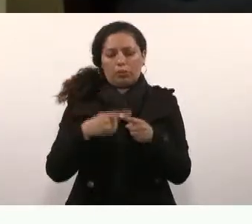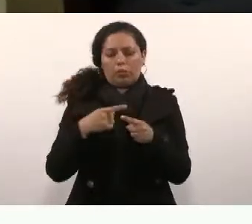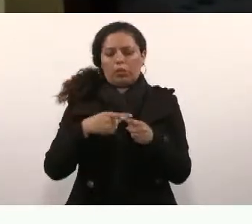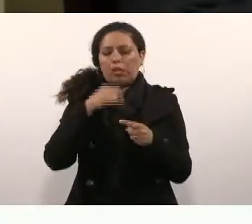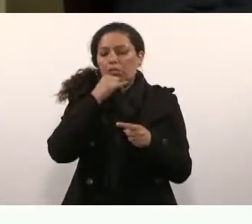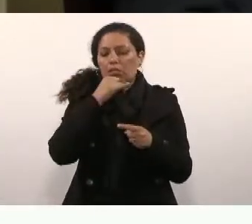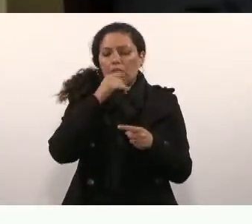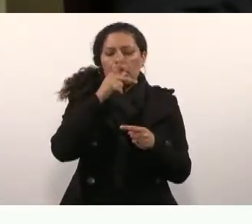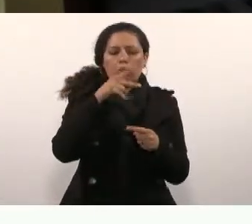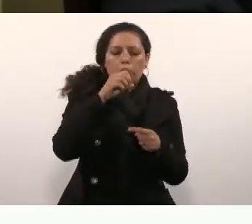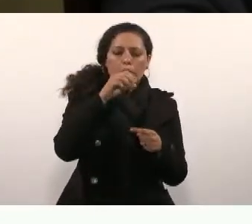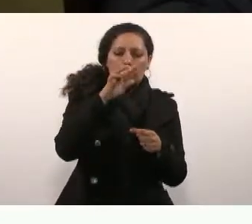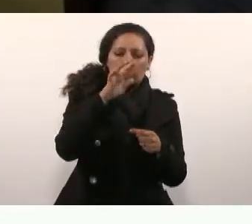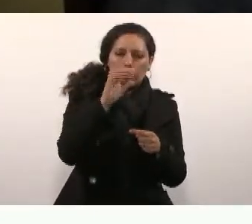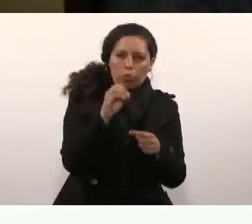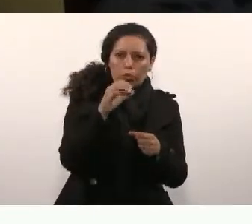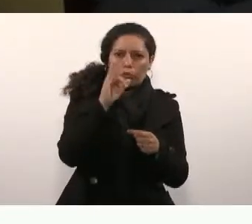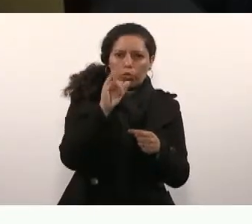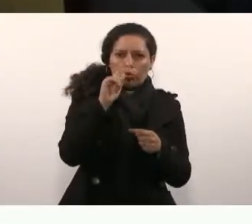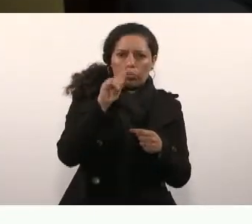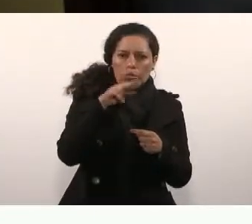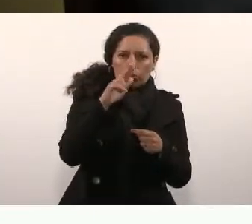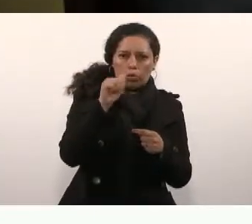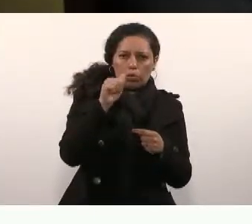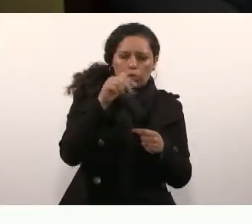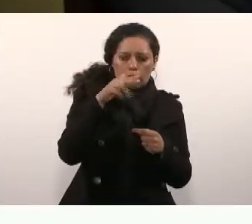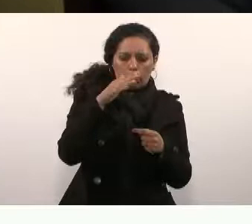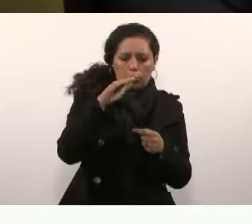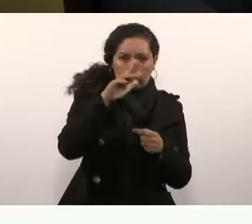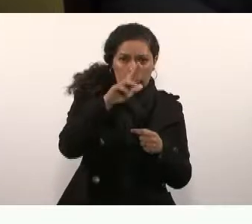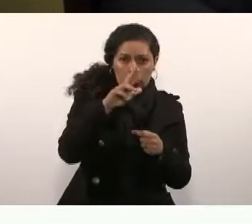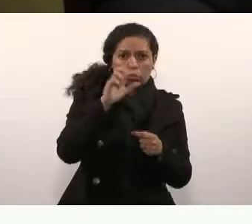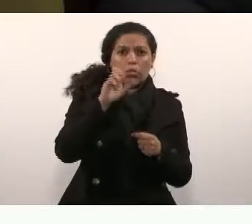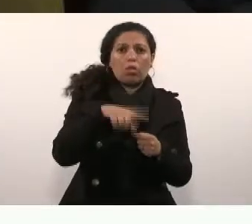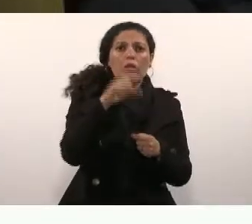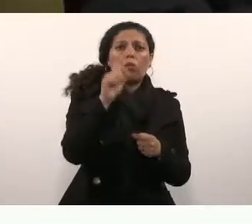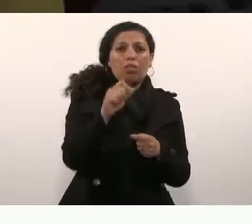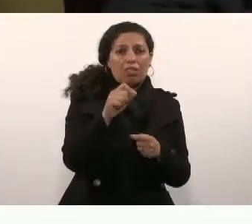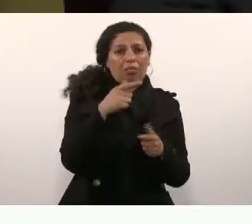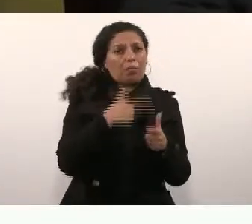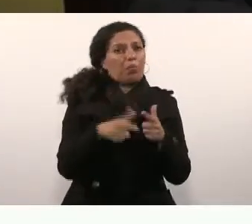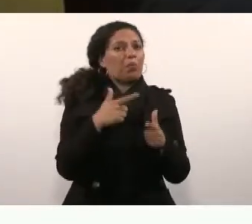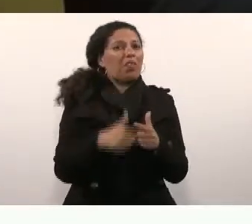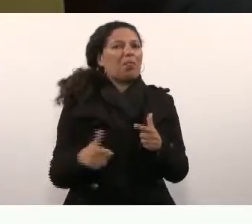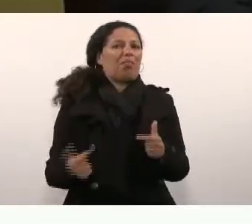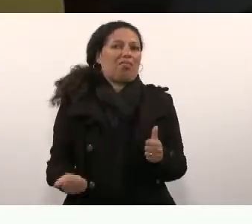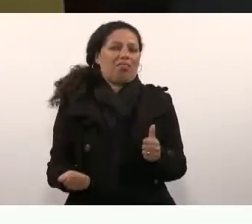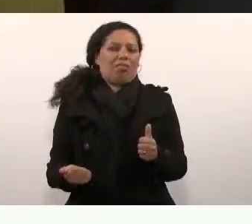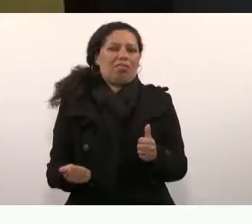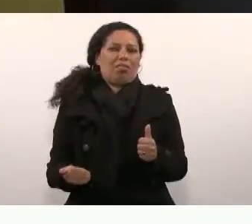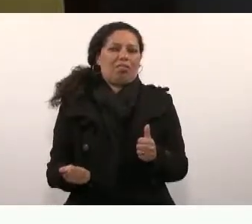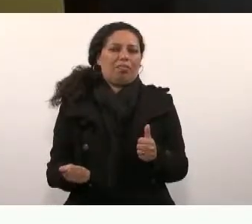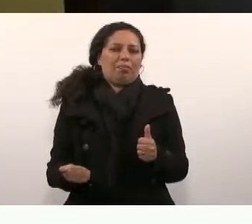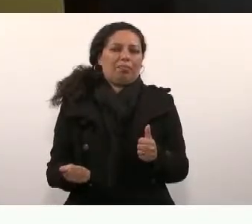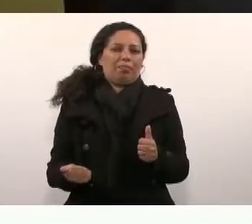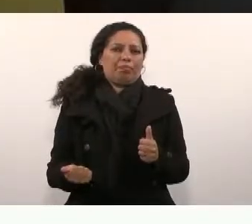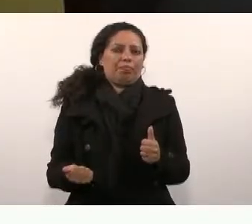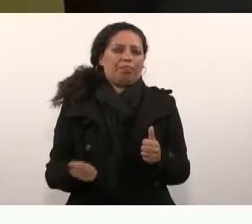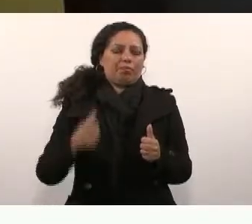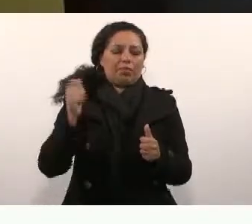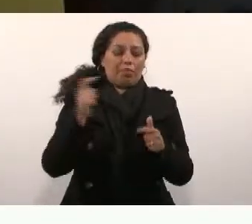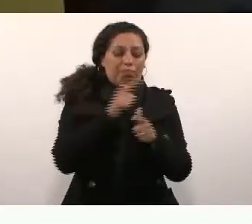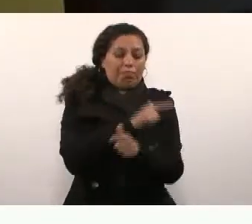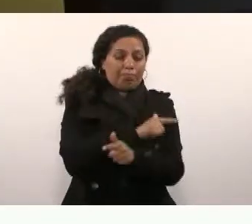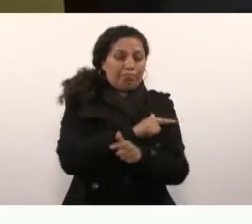Açu, ele é a redenção do norte e do noroeste fluminense, palpável, e é o